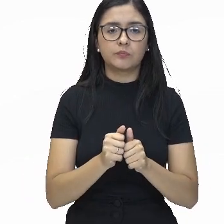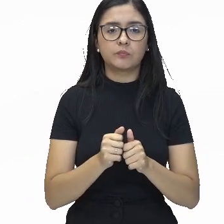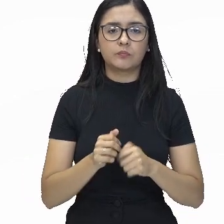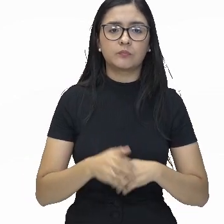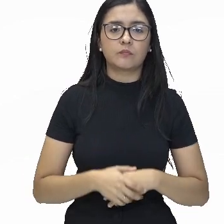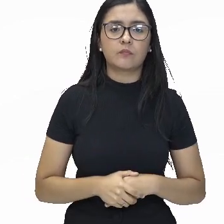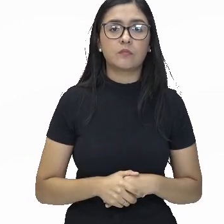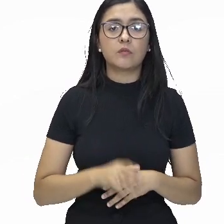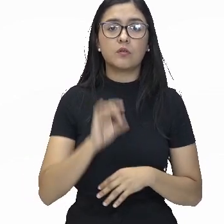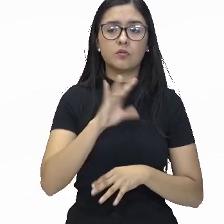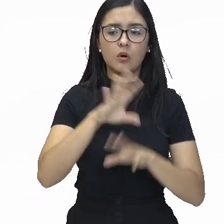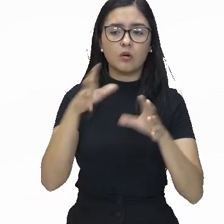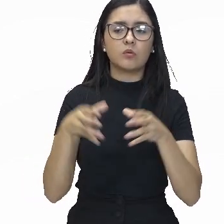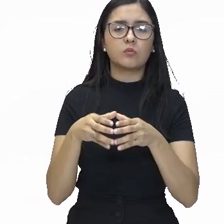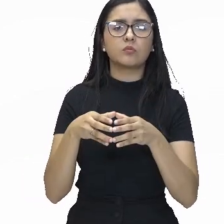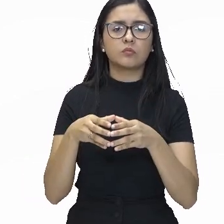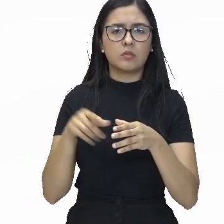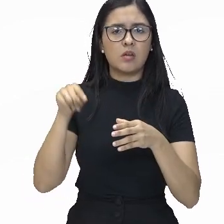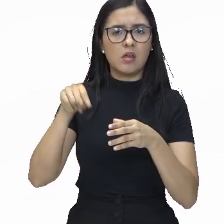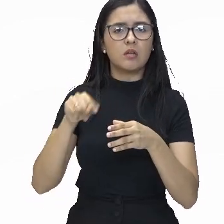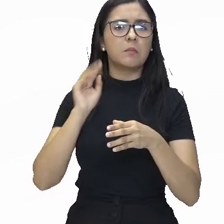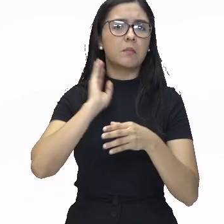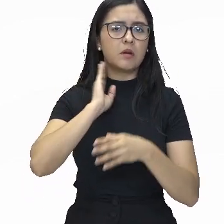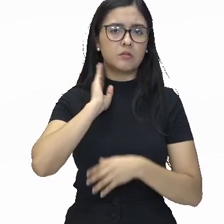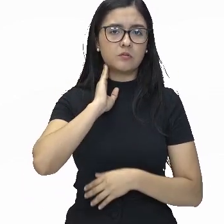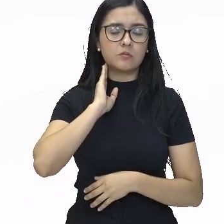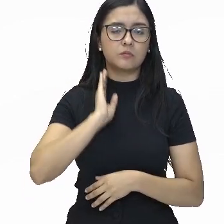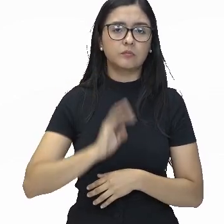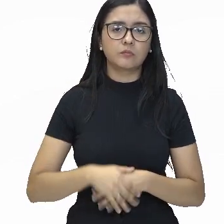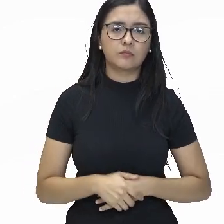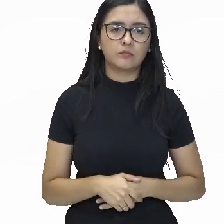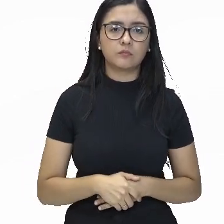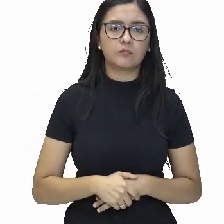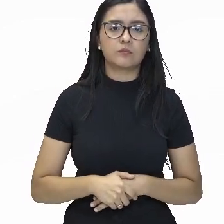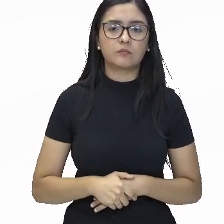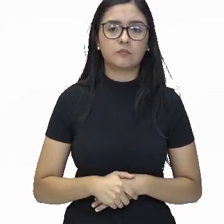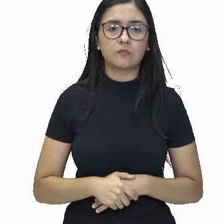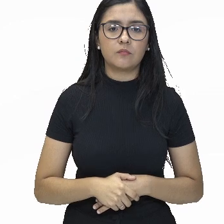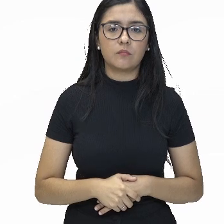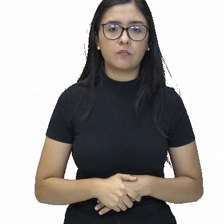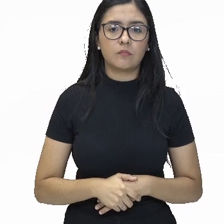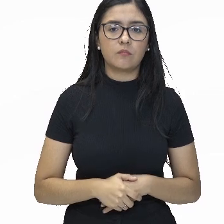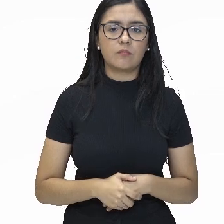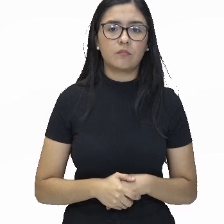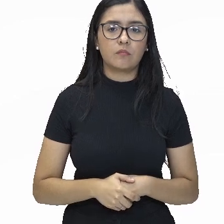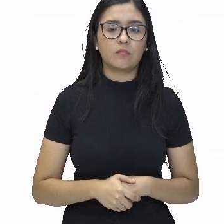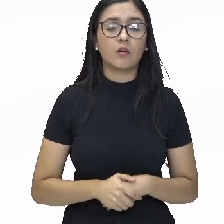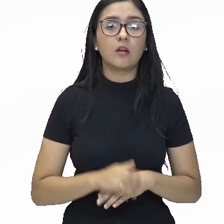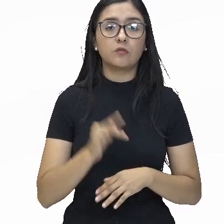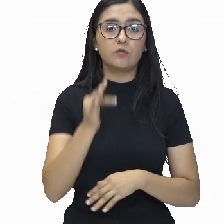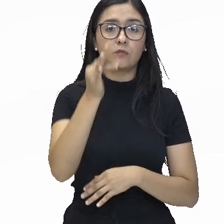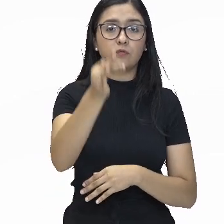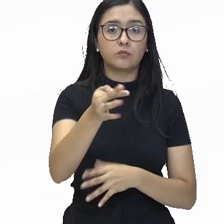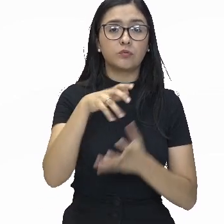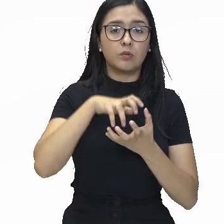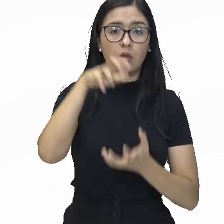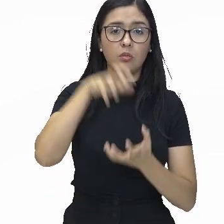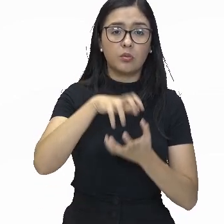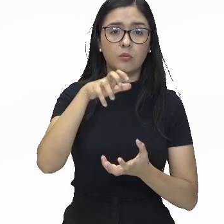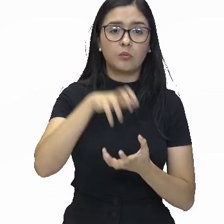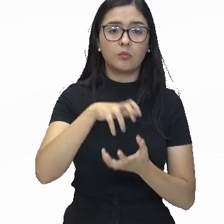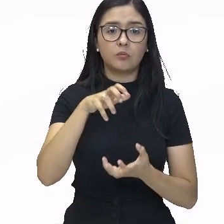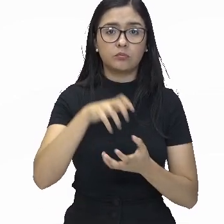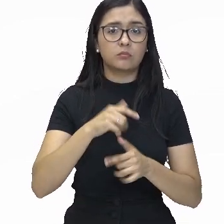só aquela que é preguiçosa. Envelhece, tem uma velhice trabalhosa.